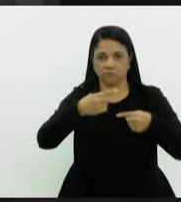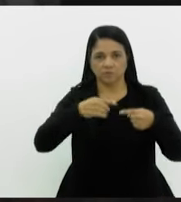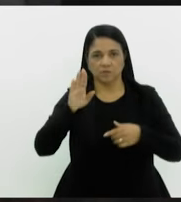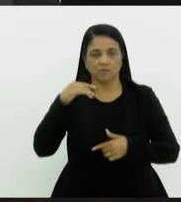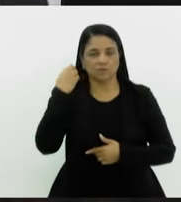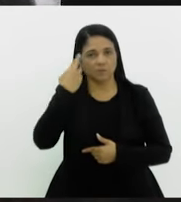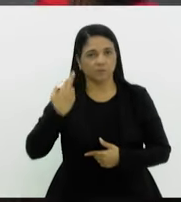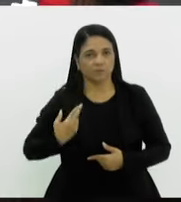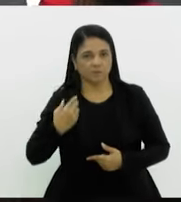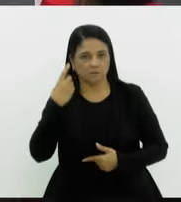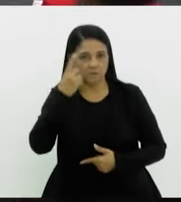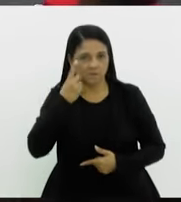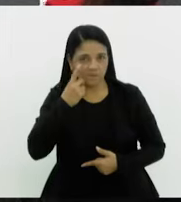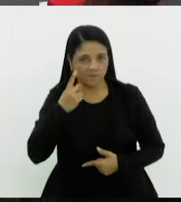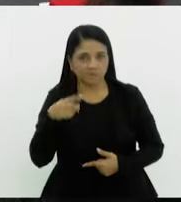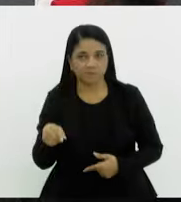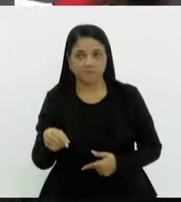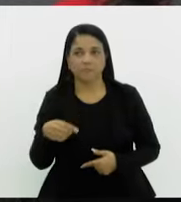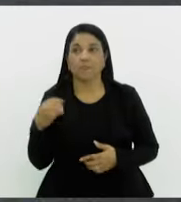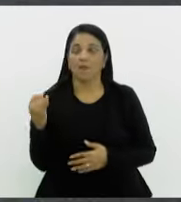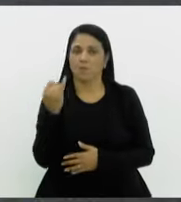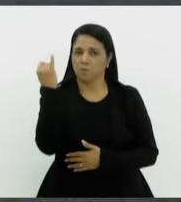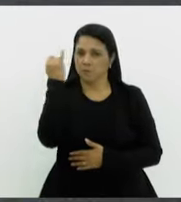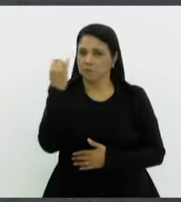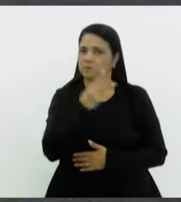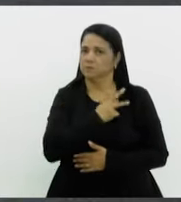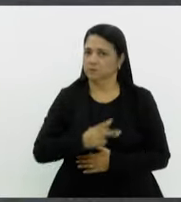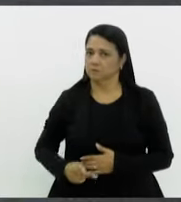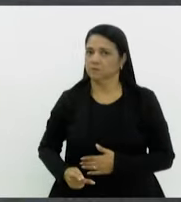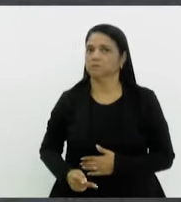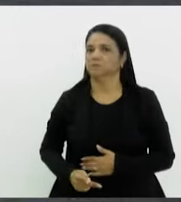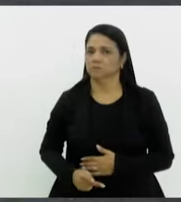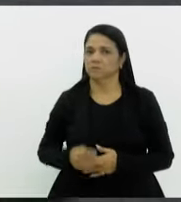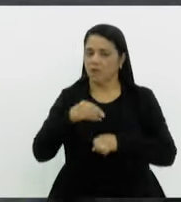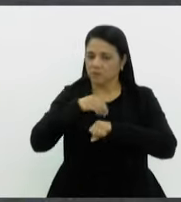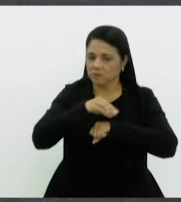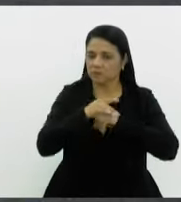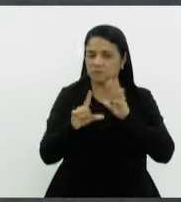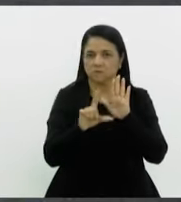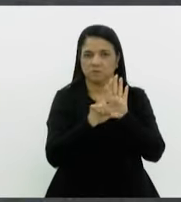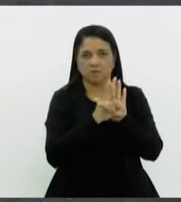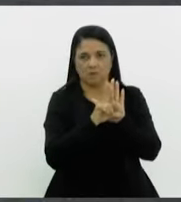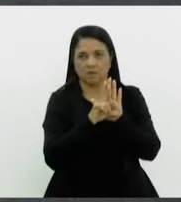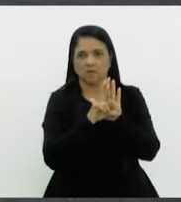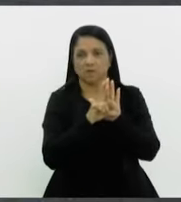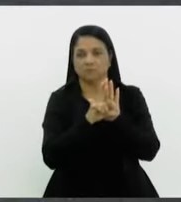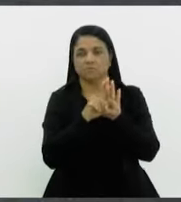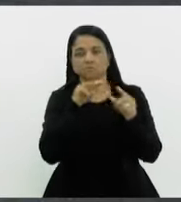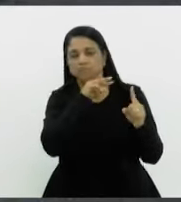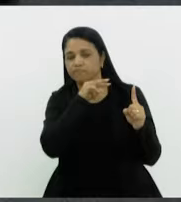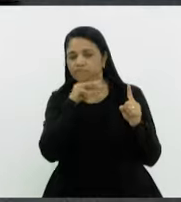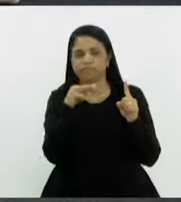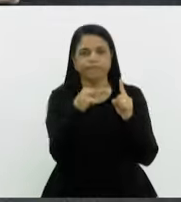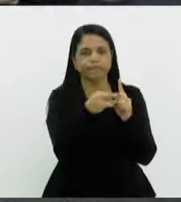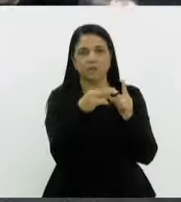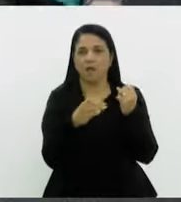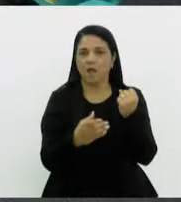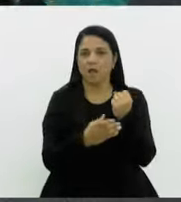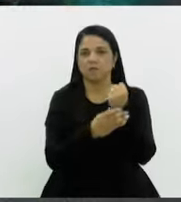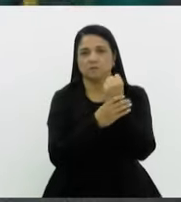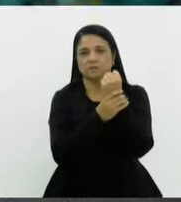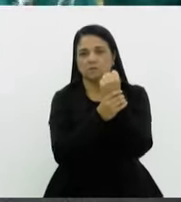Souza, por favor. Senhor presidente, super importante essa indicação legislativa que visa